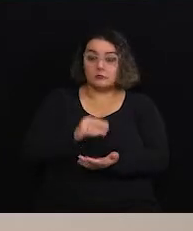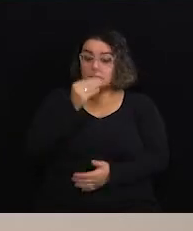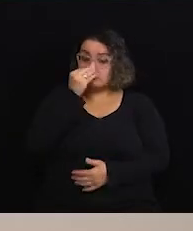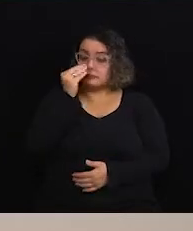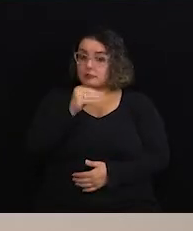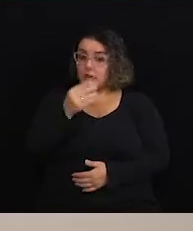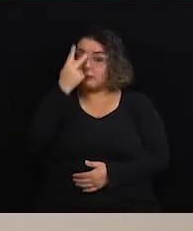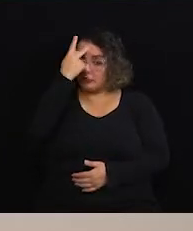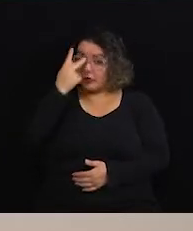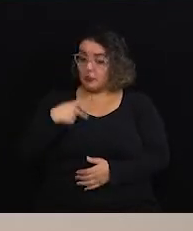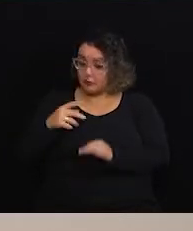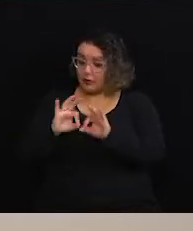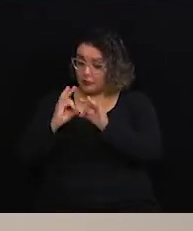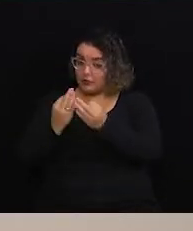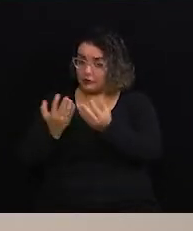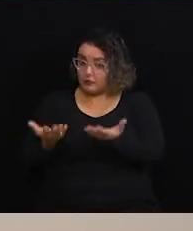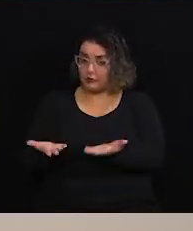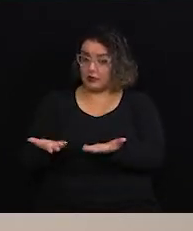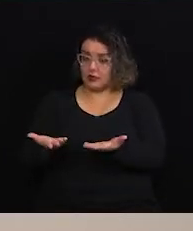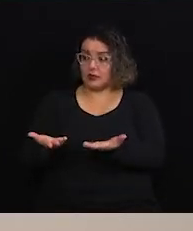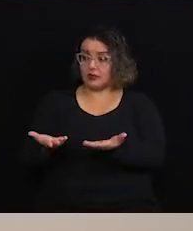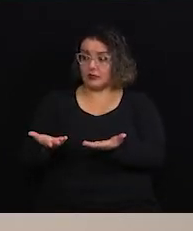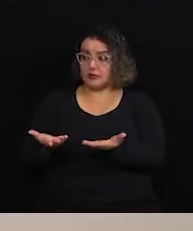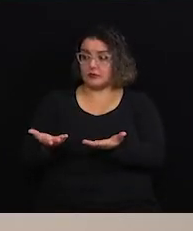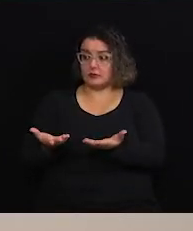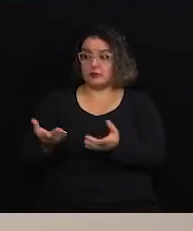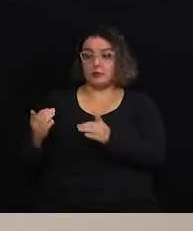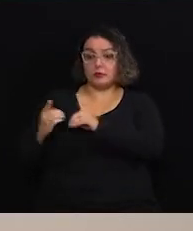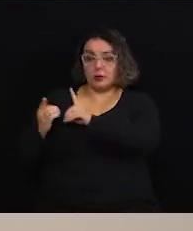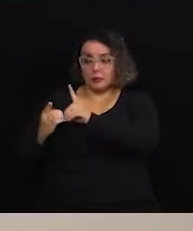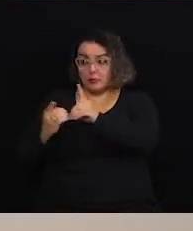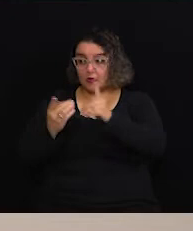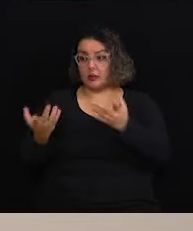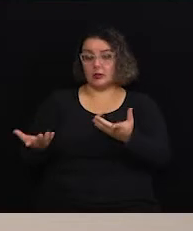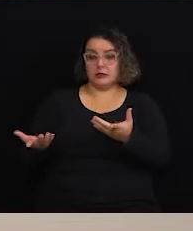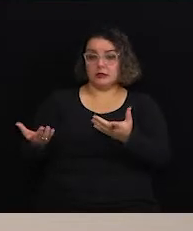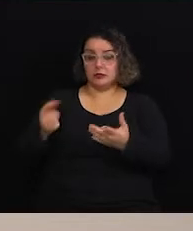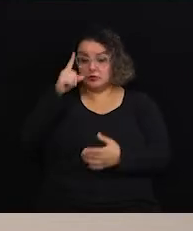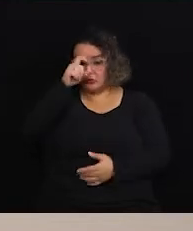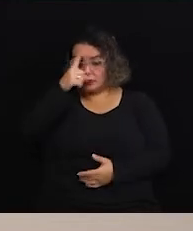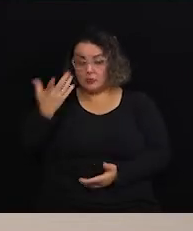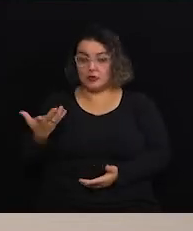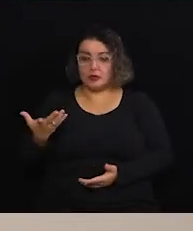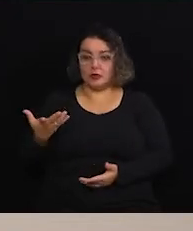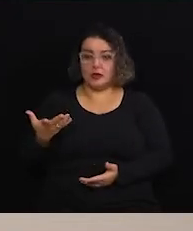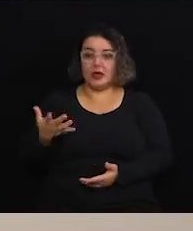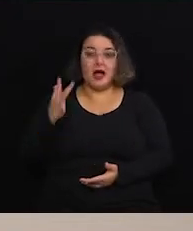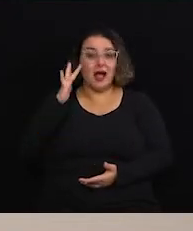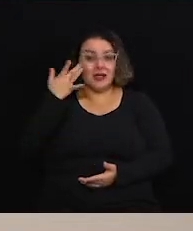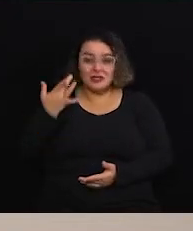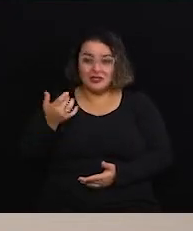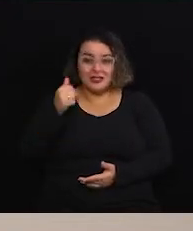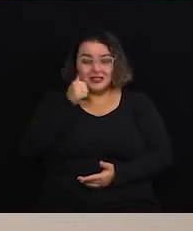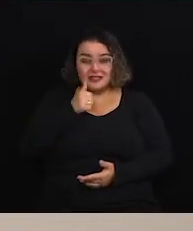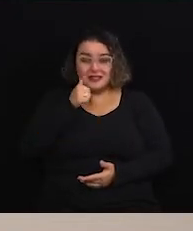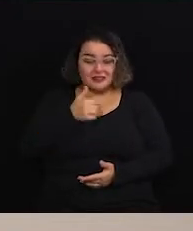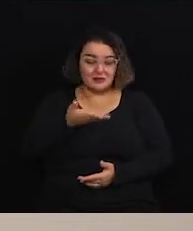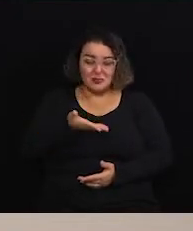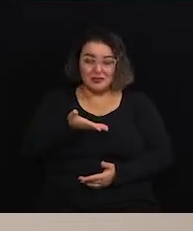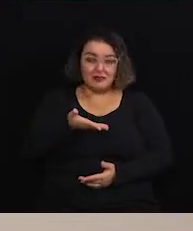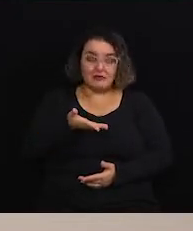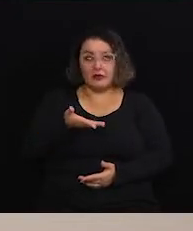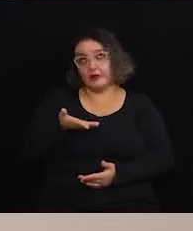inclusive muitas vezes até pela própria equipe médica, às vezes que é atendida por conta de, né, considerar que essas mulheres